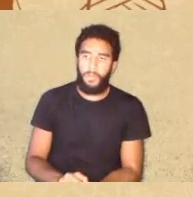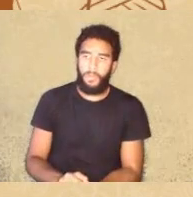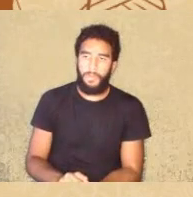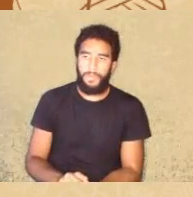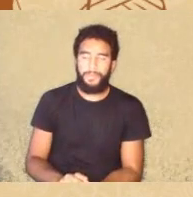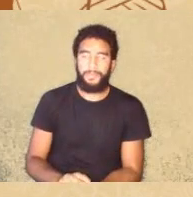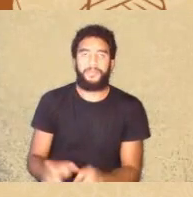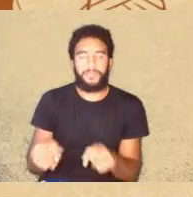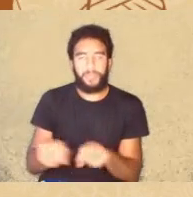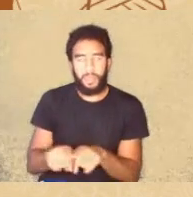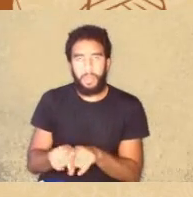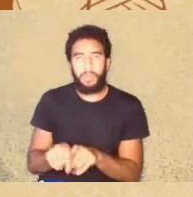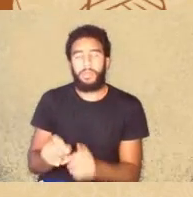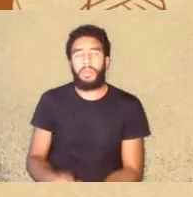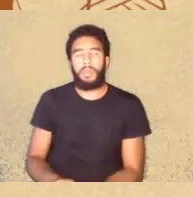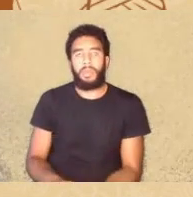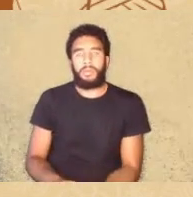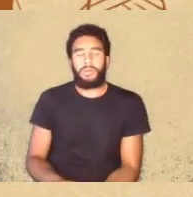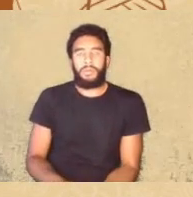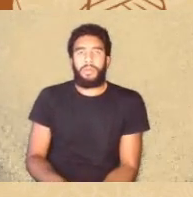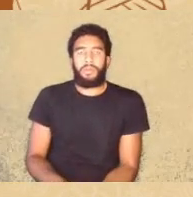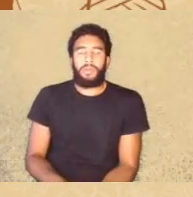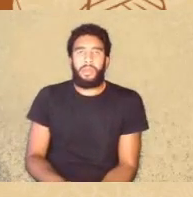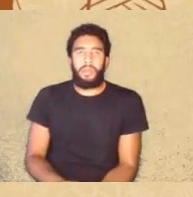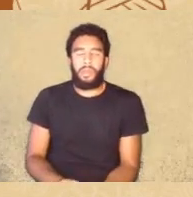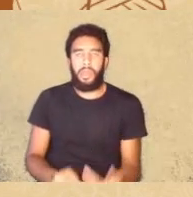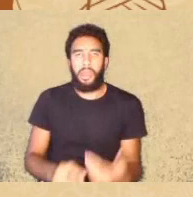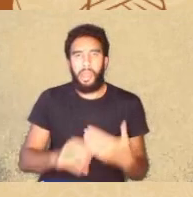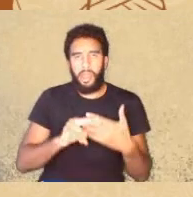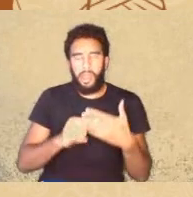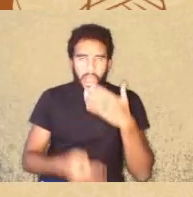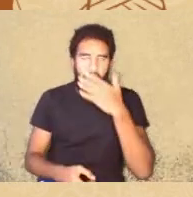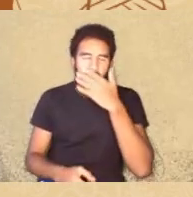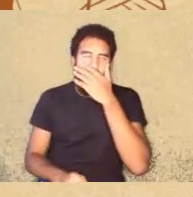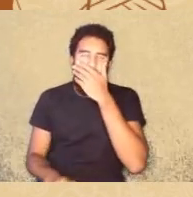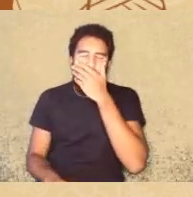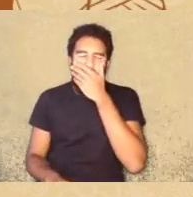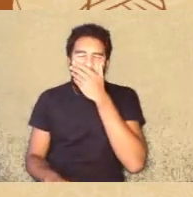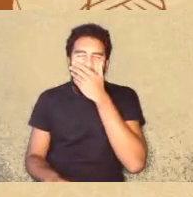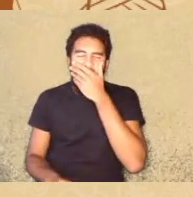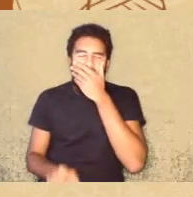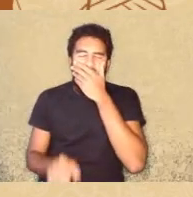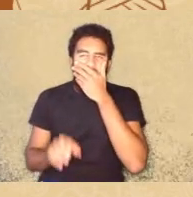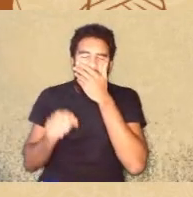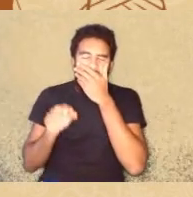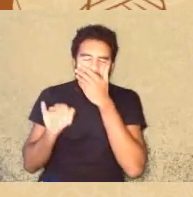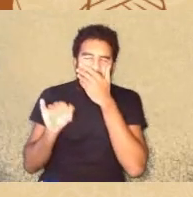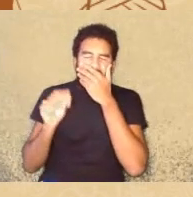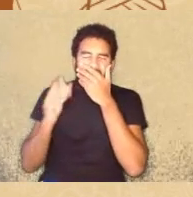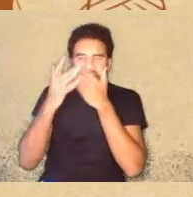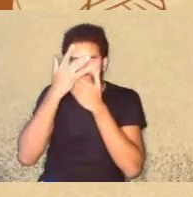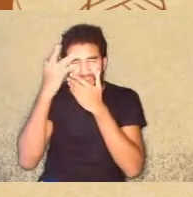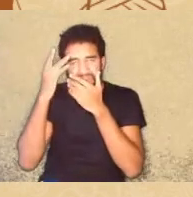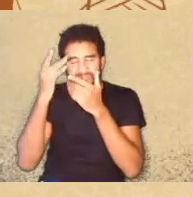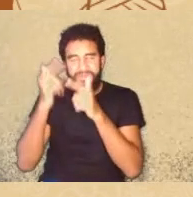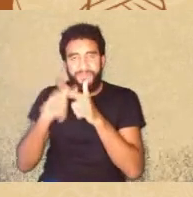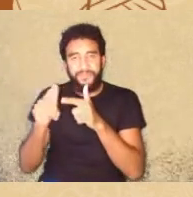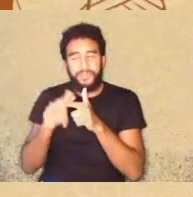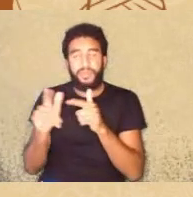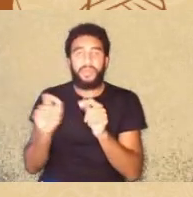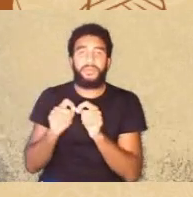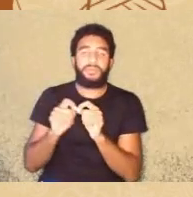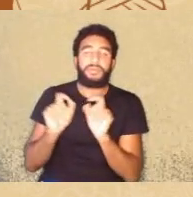prevenir as consequências, né? A pessoa está em crise, o que você faz na hora que a pessoa está em crise? Mas eu acho super importante. Mas aí uma pergunta